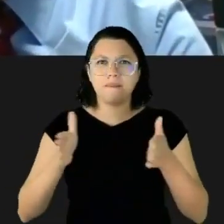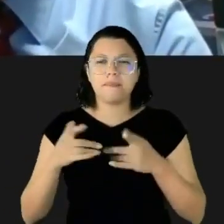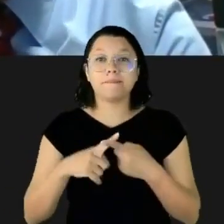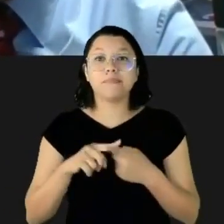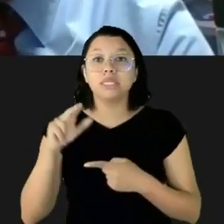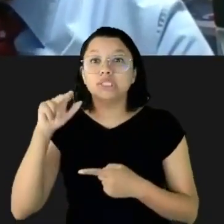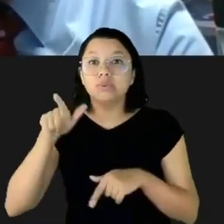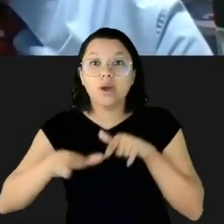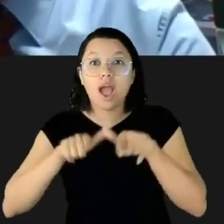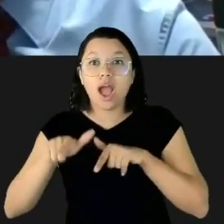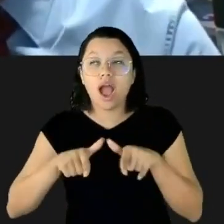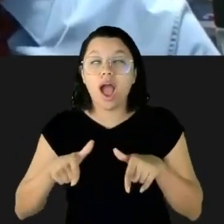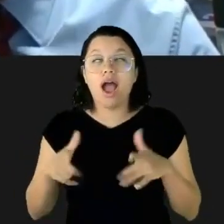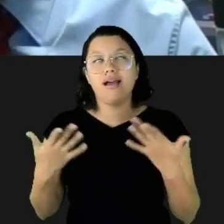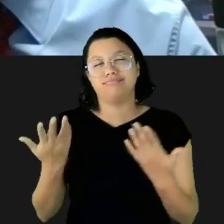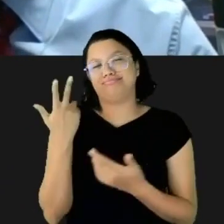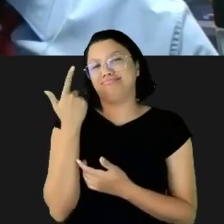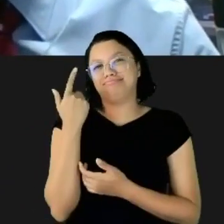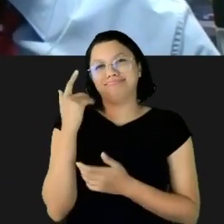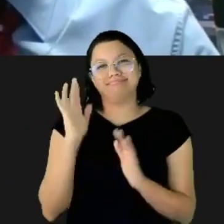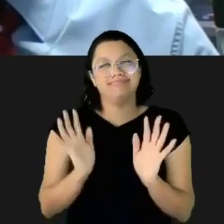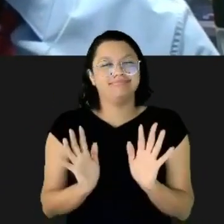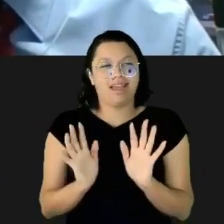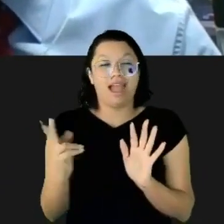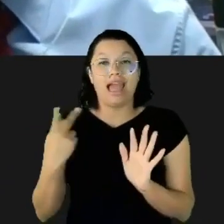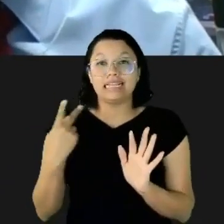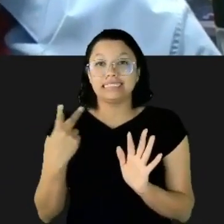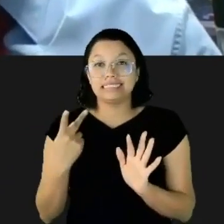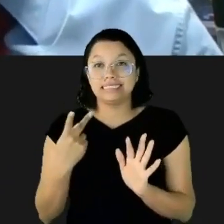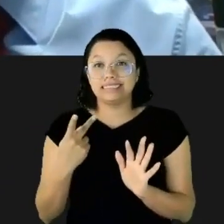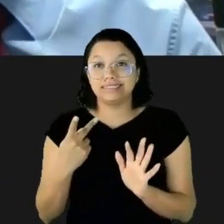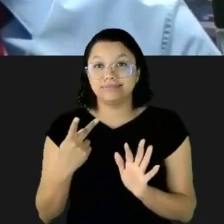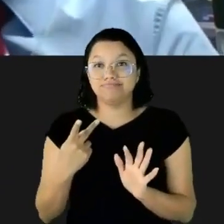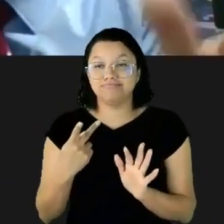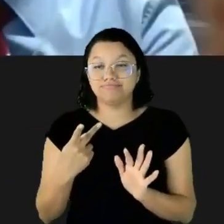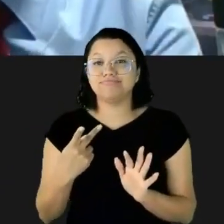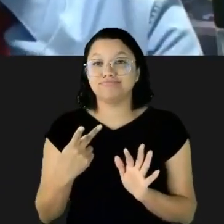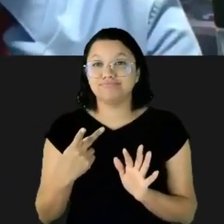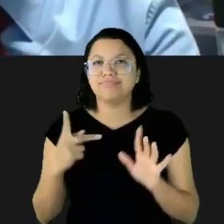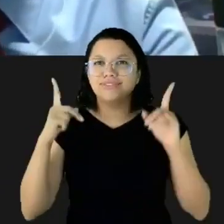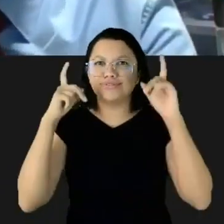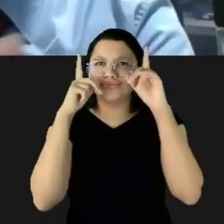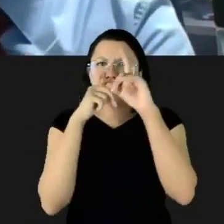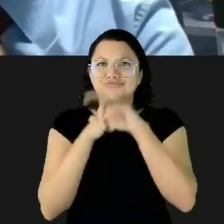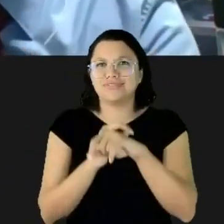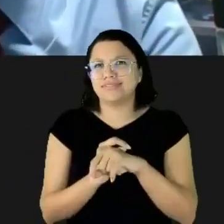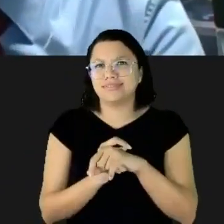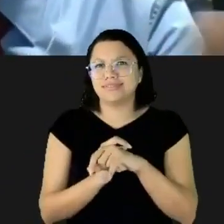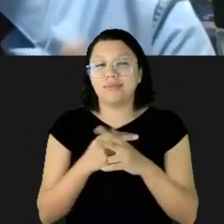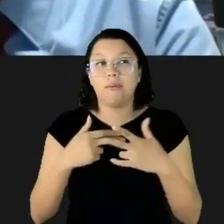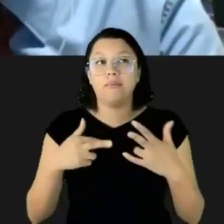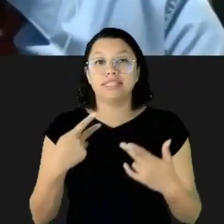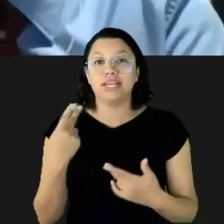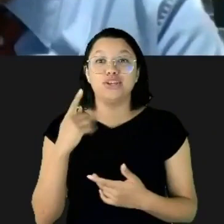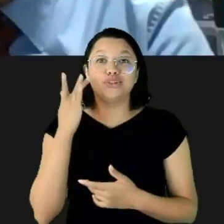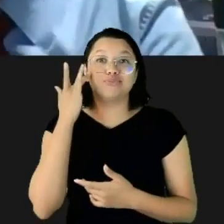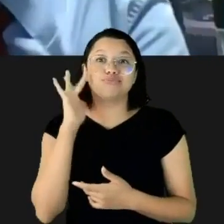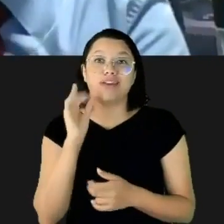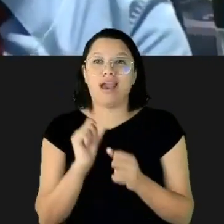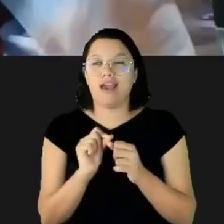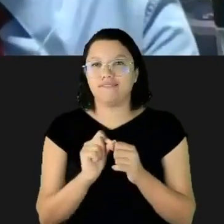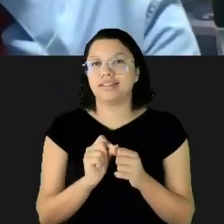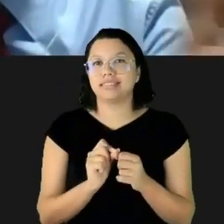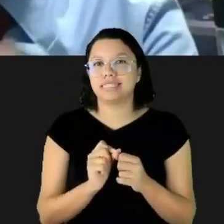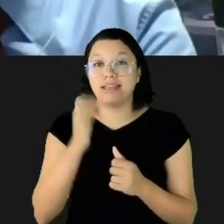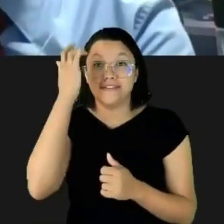o PJE porque ela nunca trabalhava e isso é normal difícil é aquilo que a gente não sabe fazer e fácil é aquilo que a gente sabe